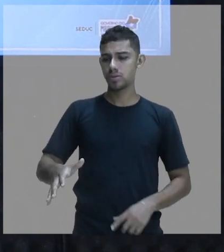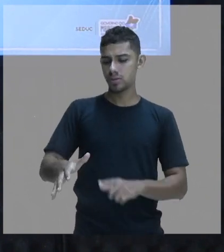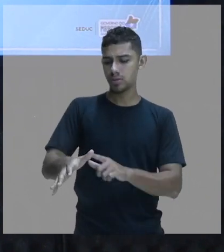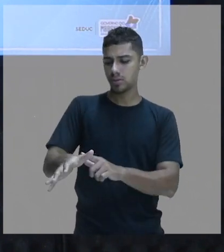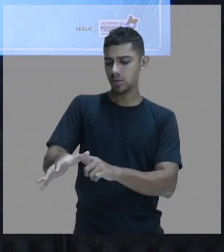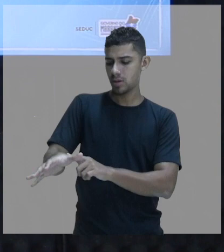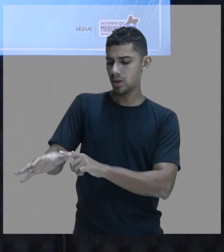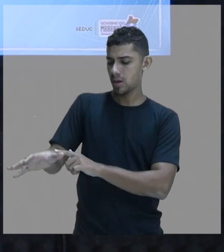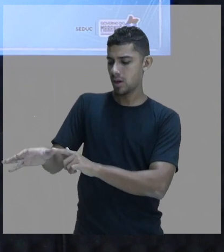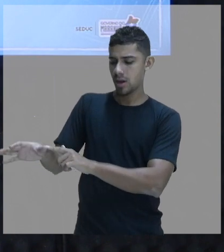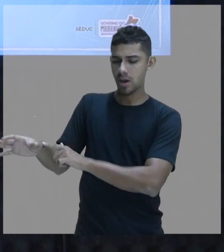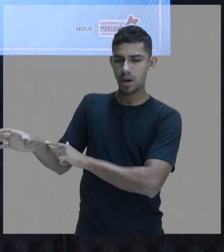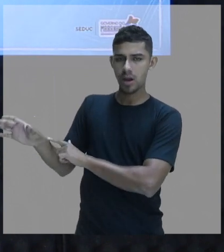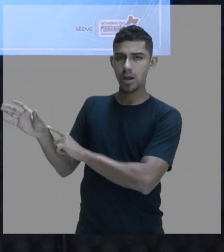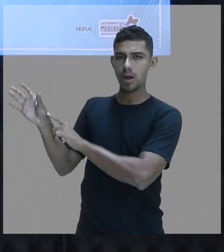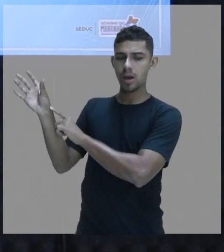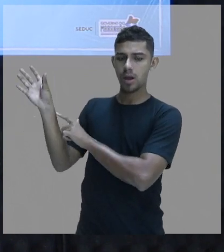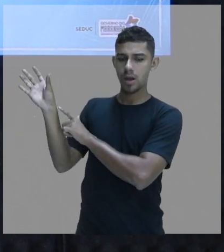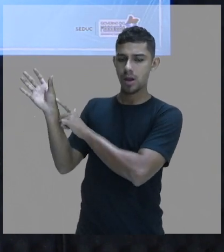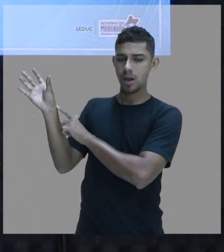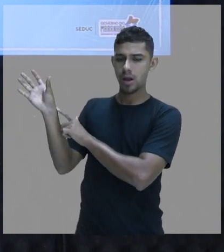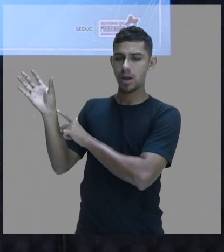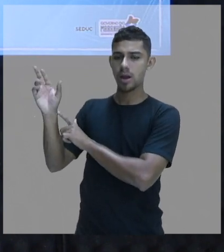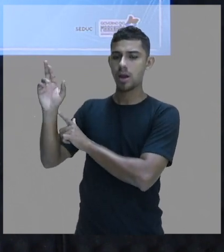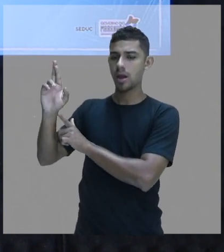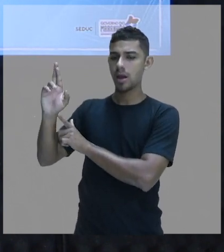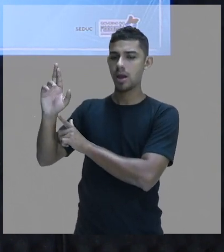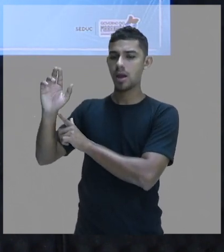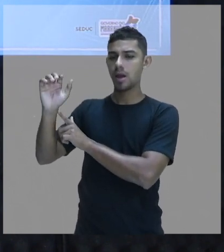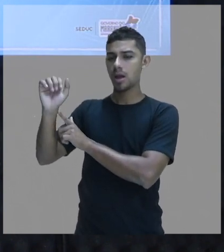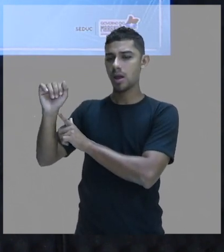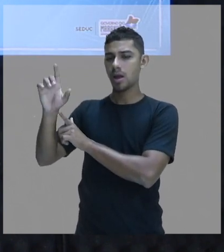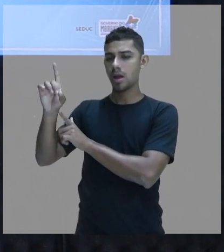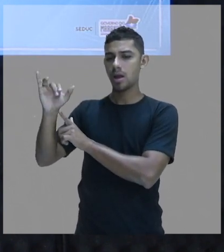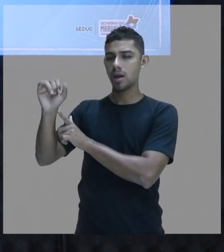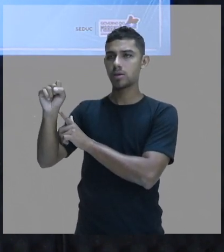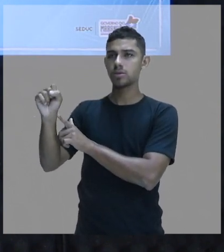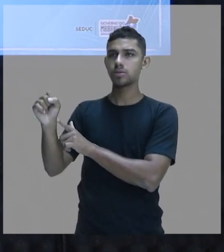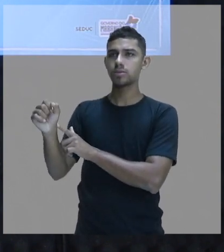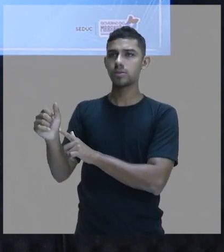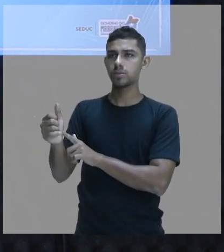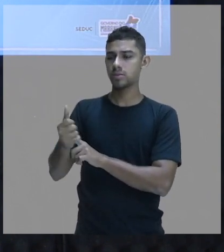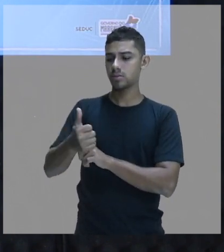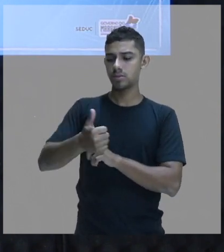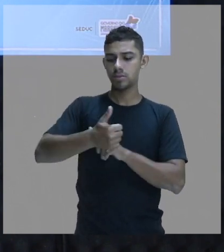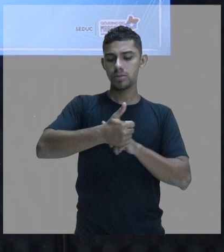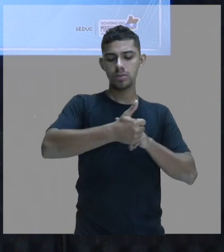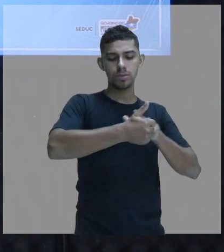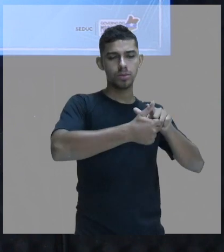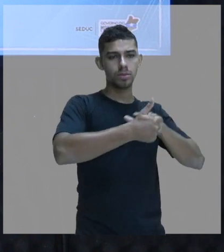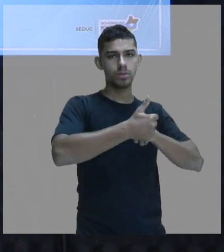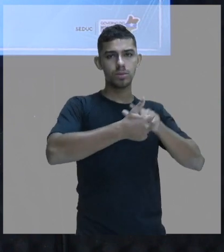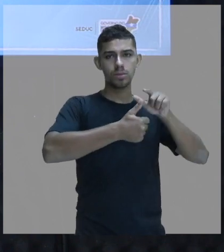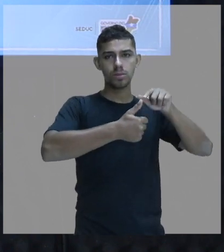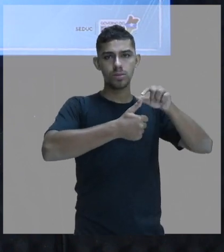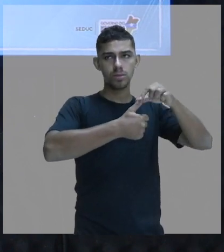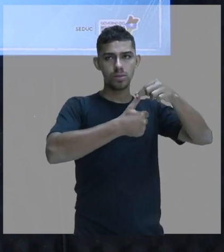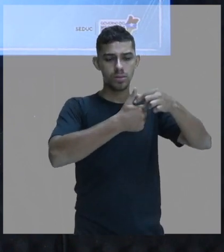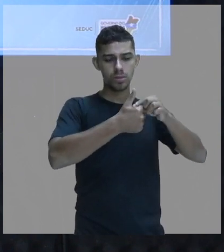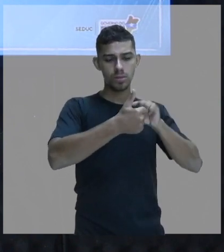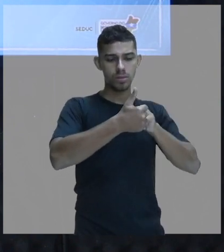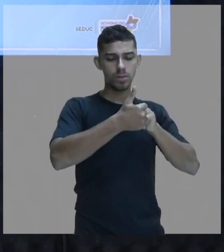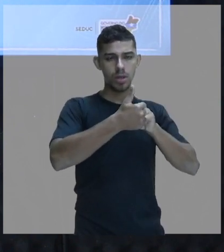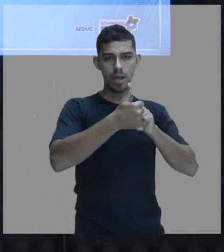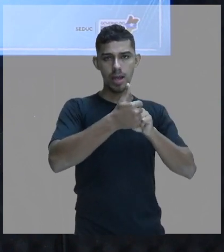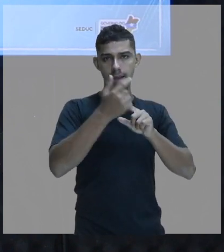está ali do ladinho dele. Nós costumamos dizer, de forma didática, que o polegar é a antena